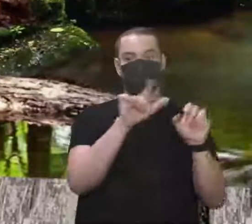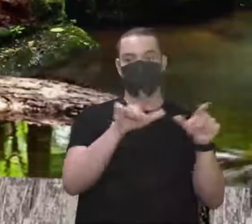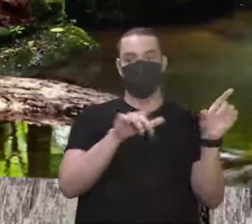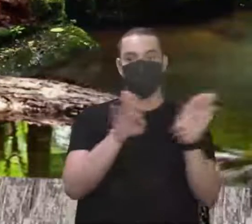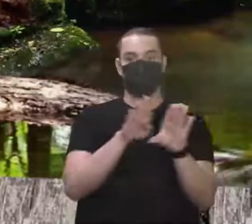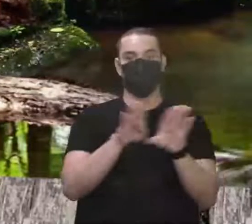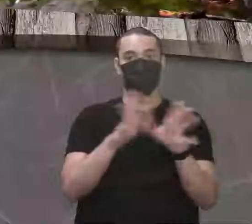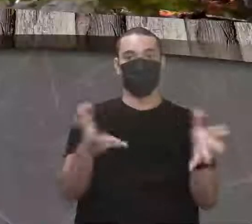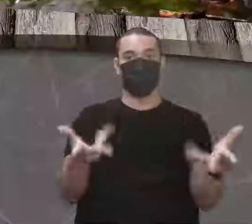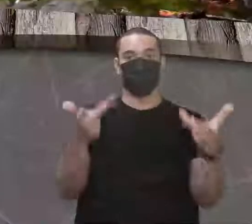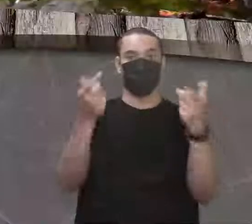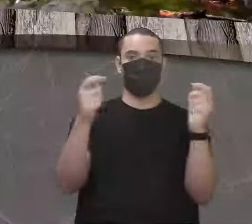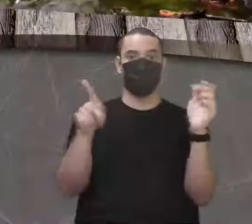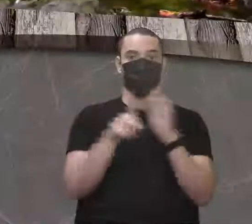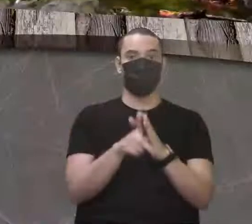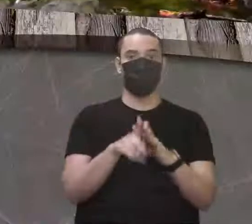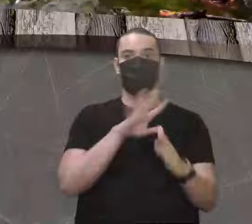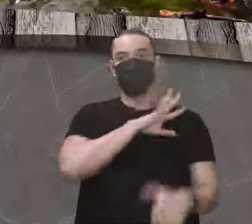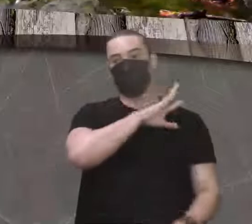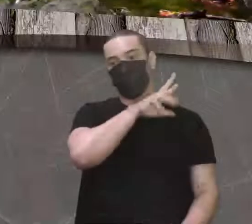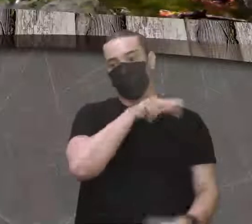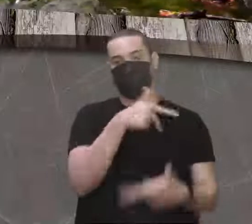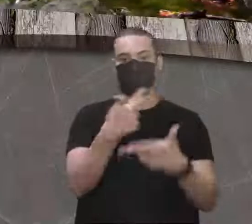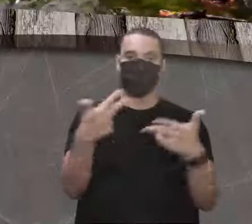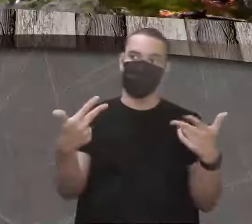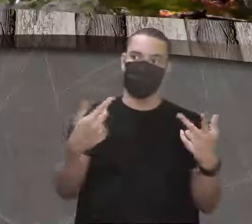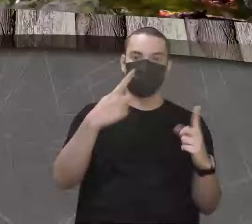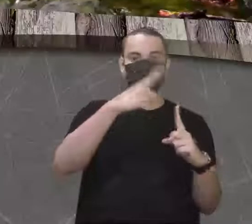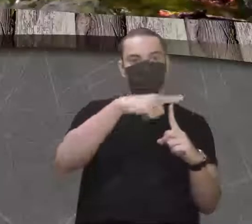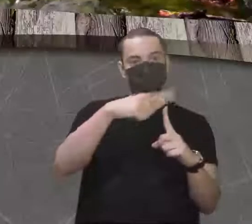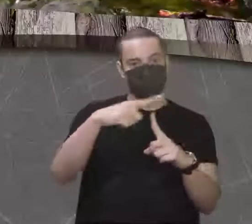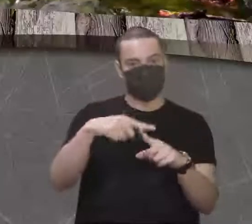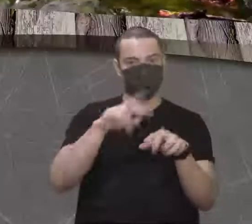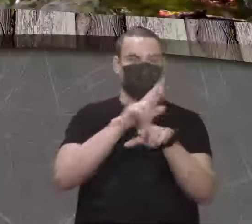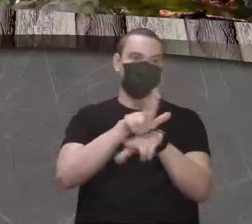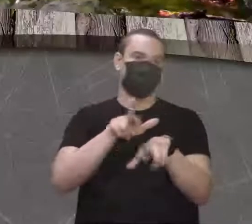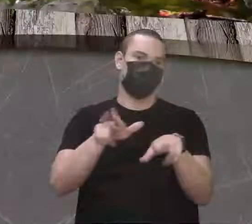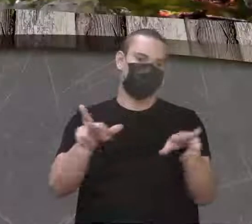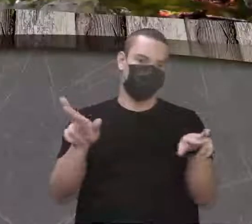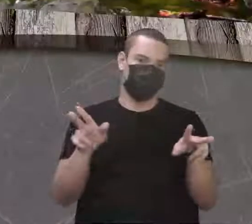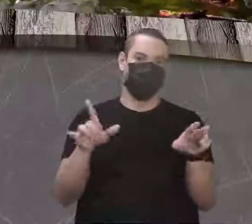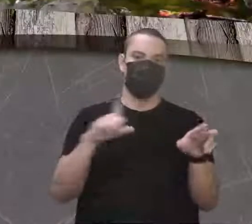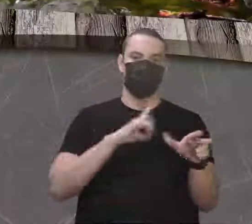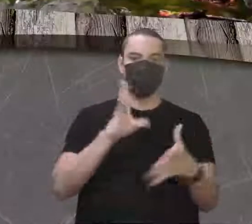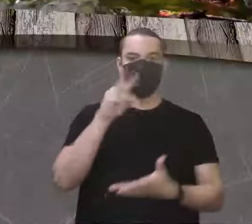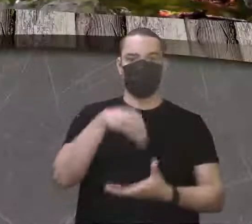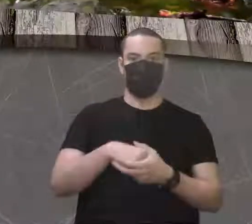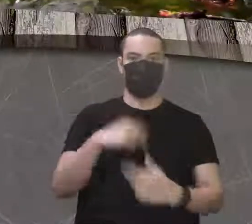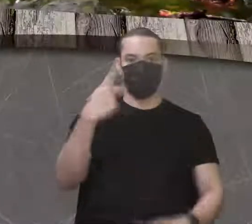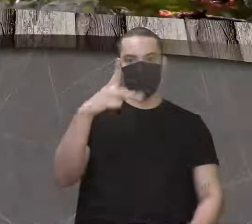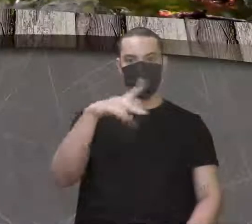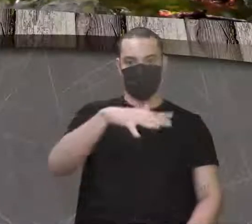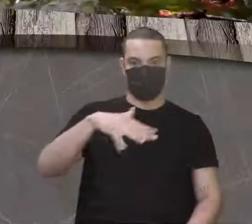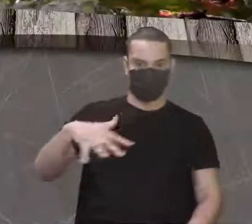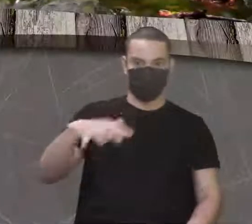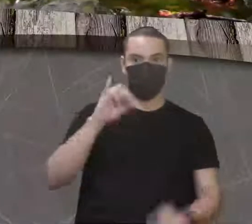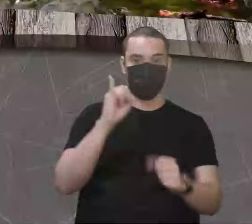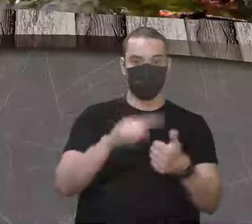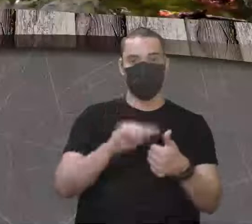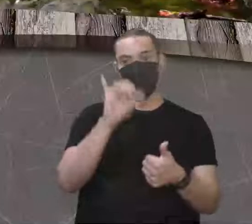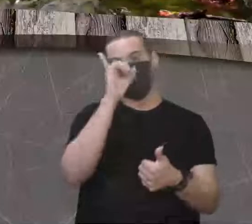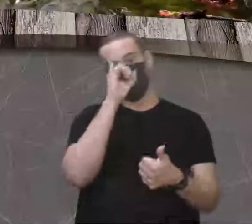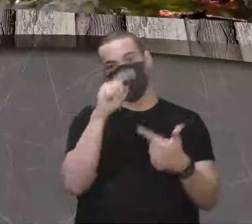de animais, de determinados tipos, né? Que você tem aí no seu ambiente. Pode ser